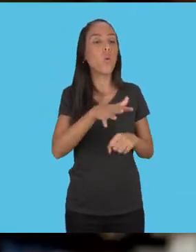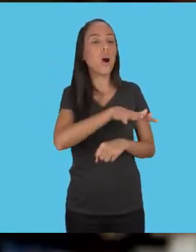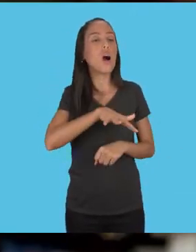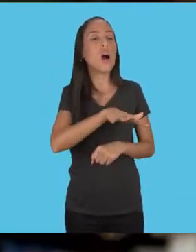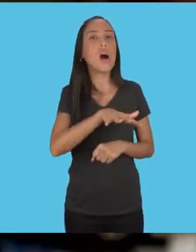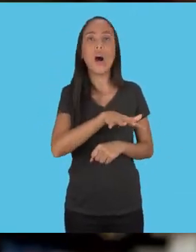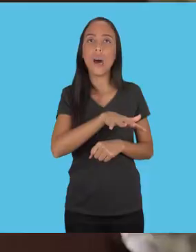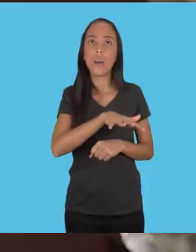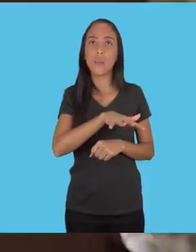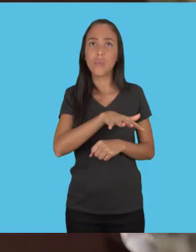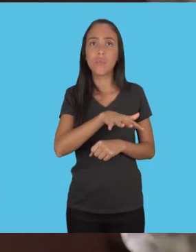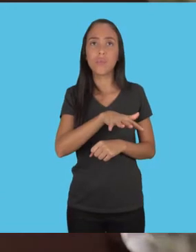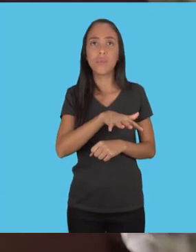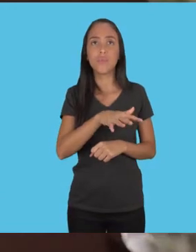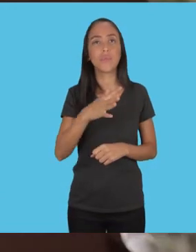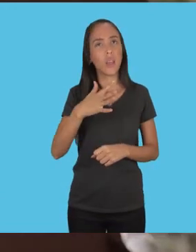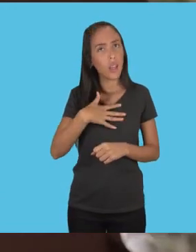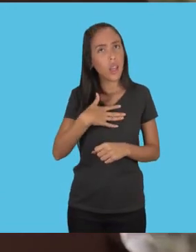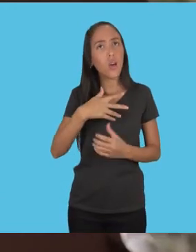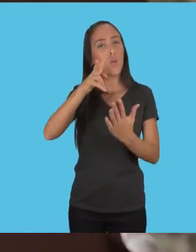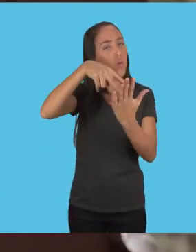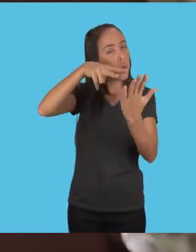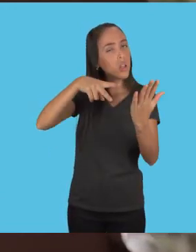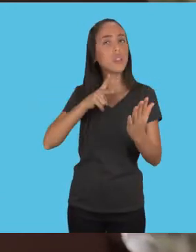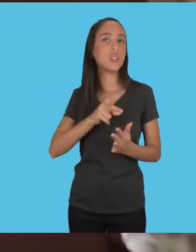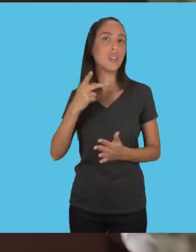área específica. Eu lia os trabalhos,